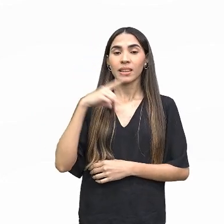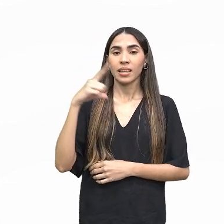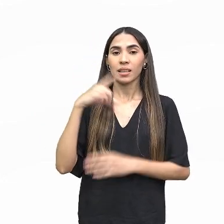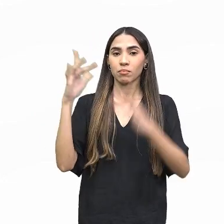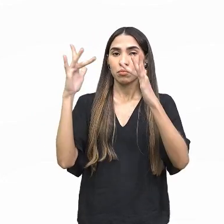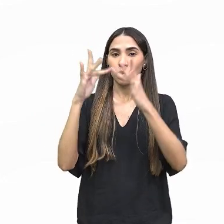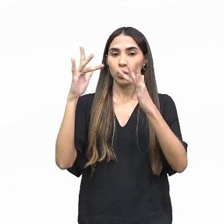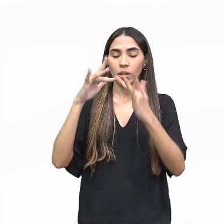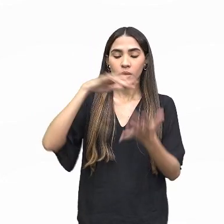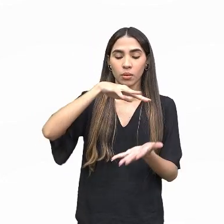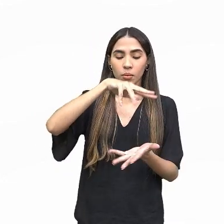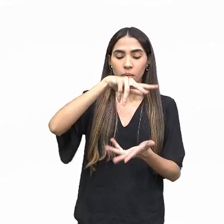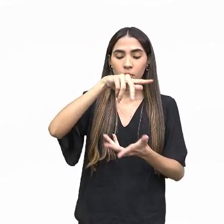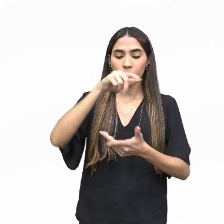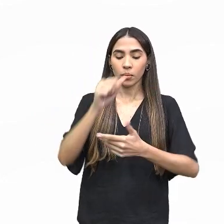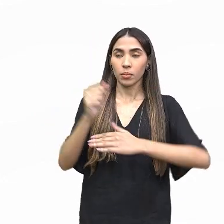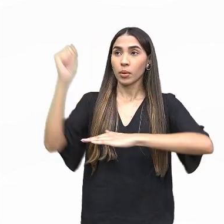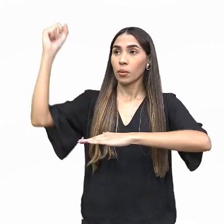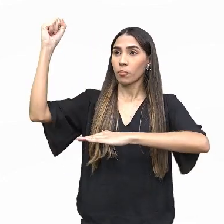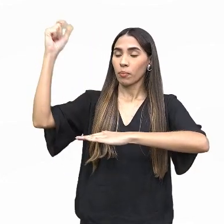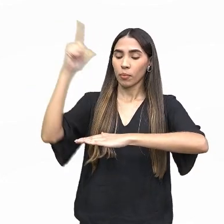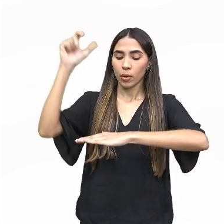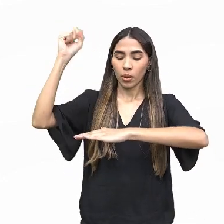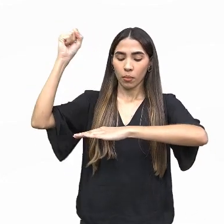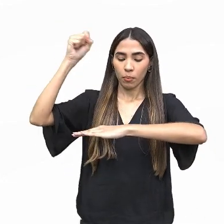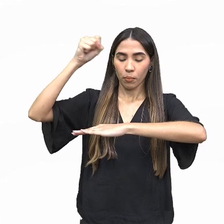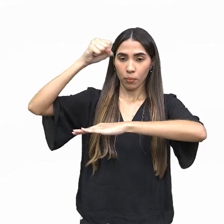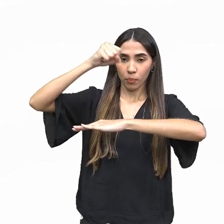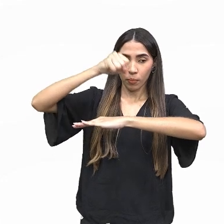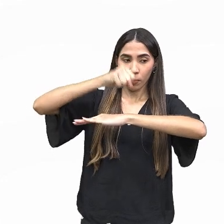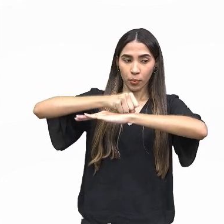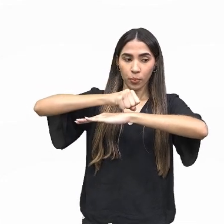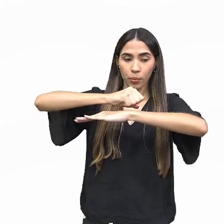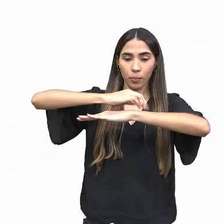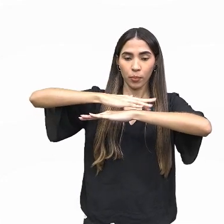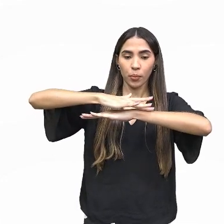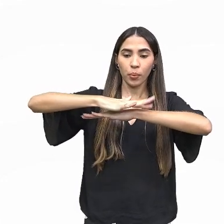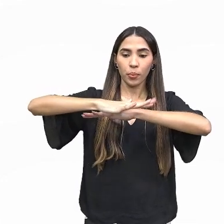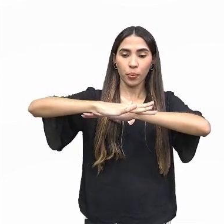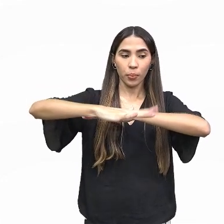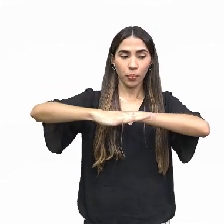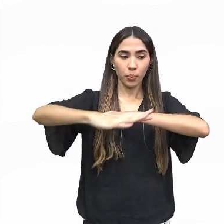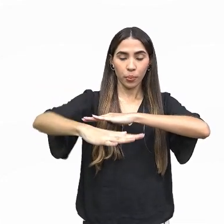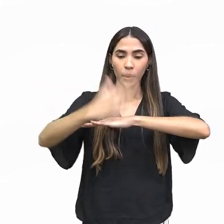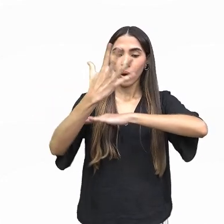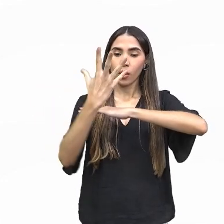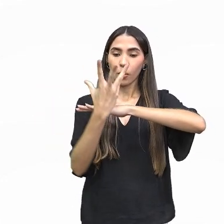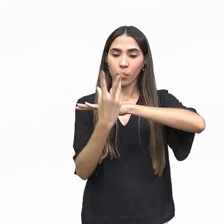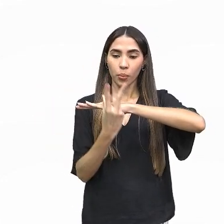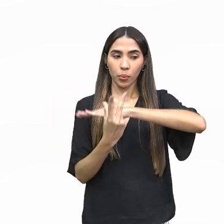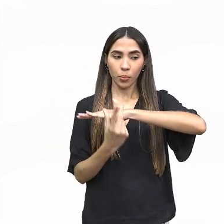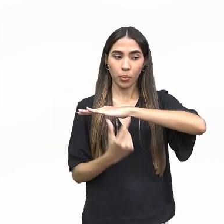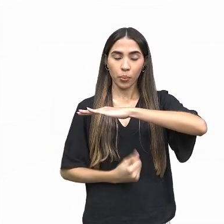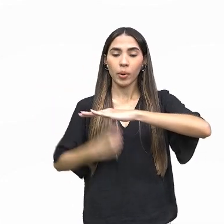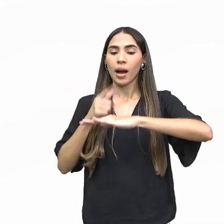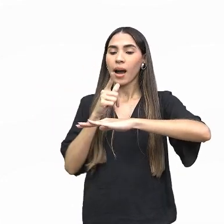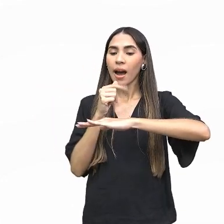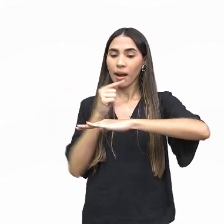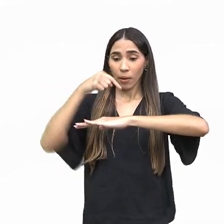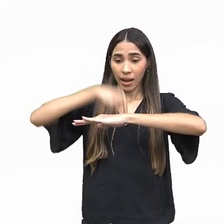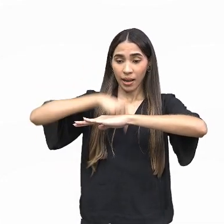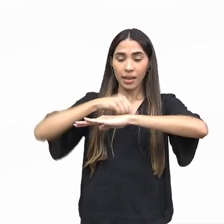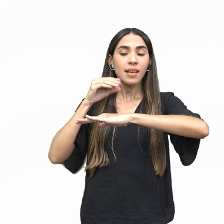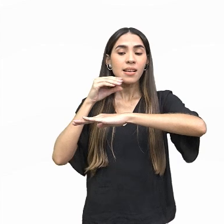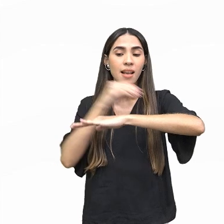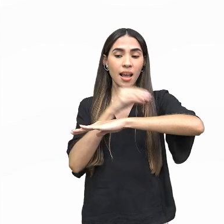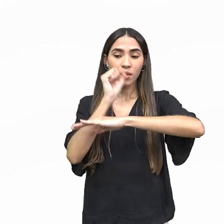a superfície dos painéis coletores térmicos que aquecem a água no seu interior. A água quente pode